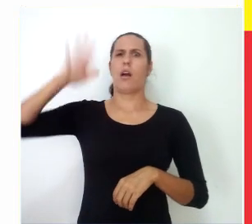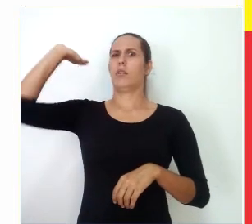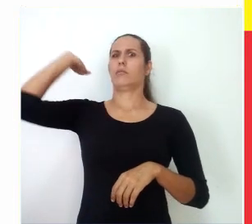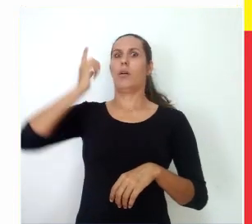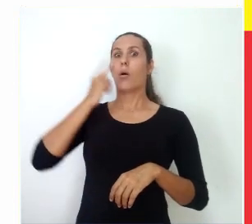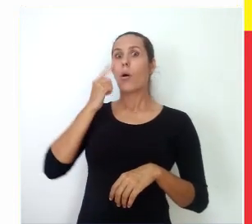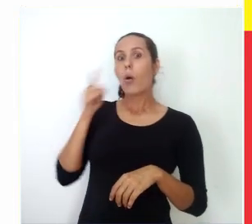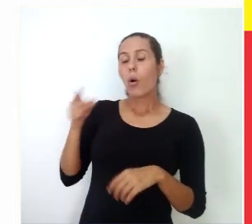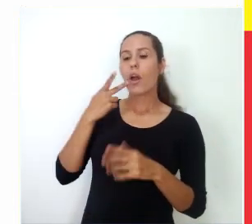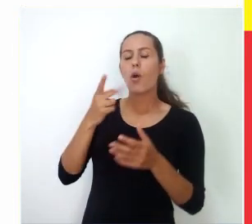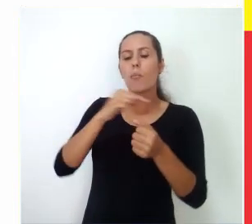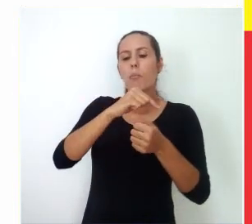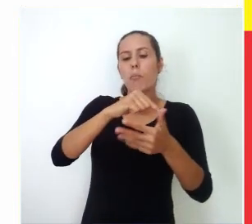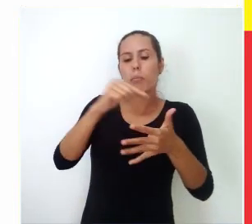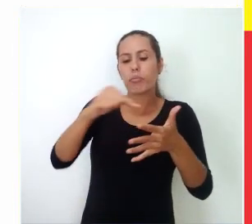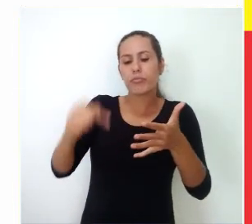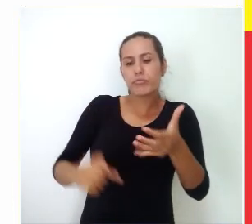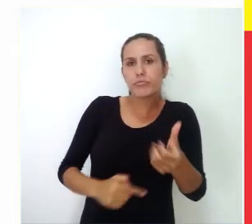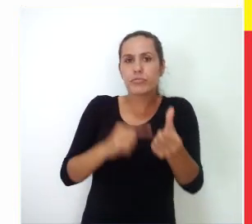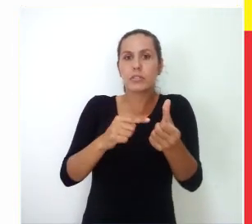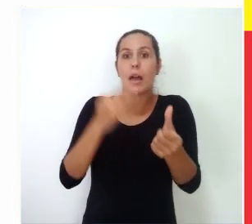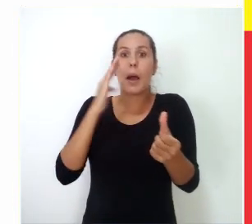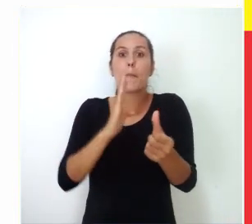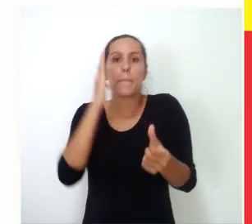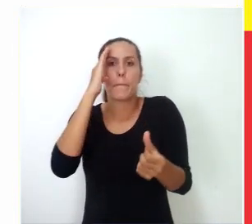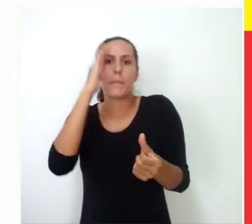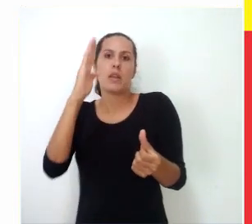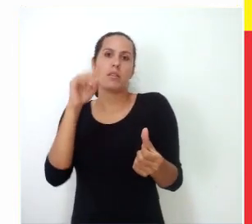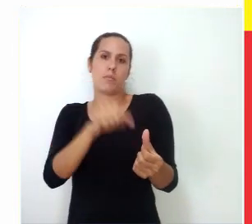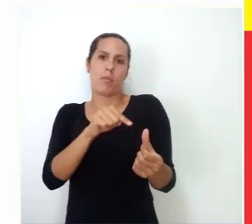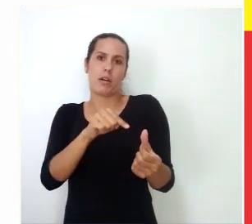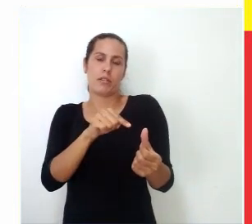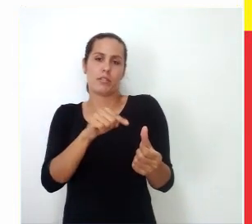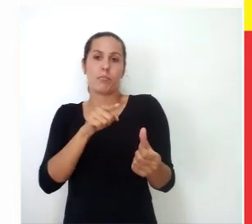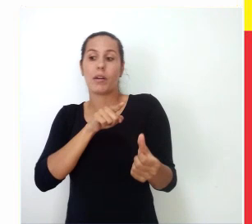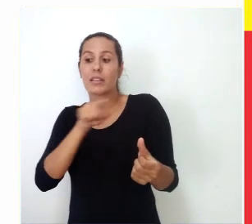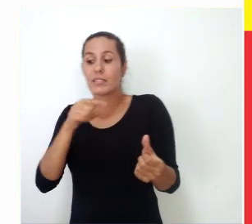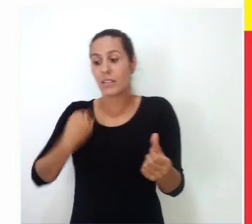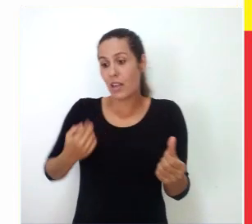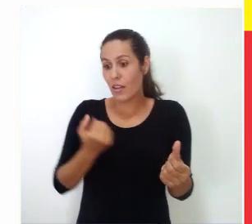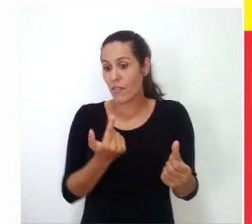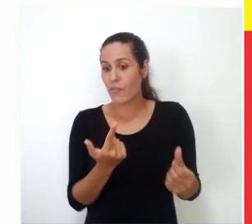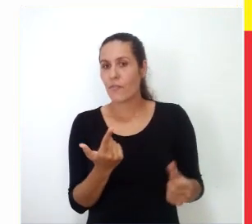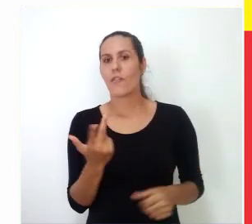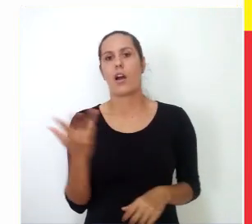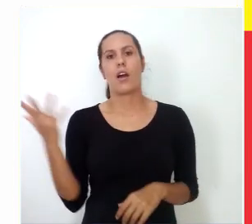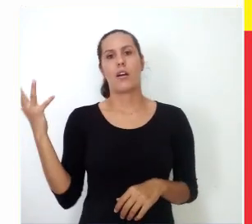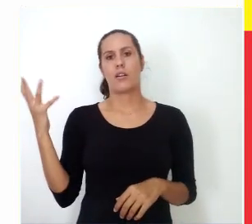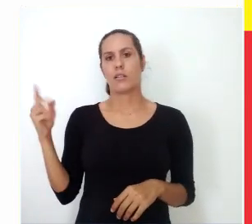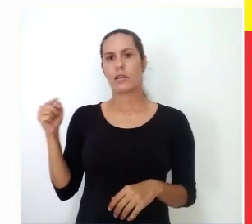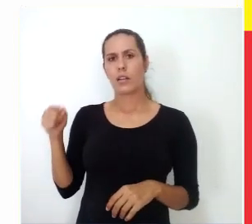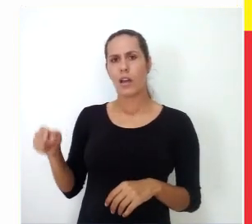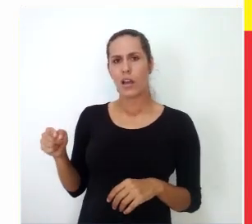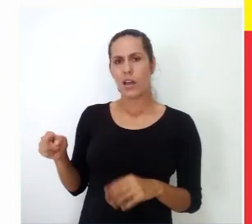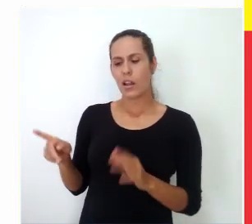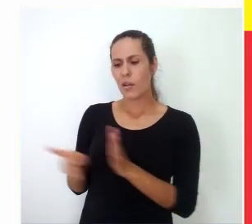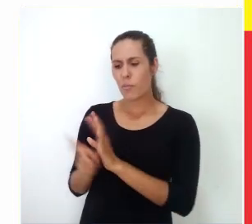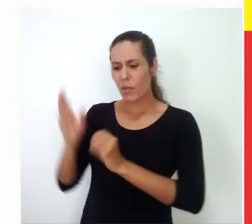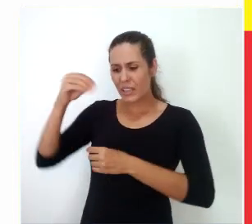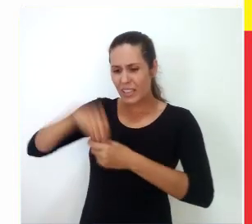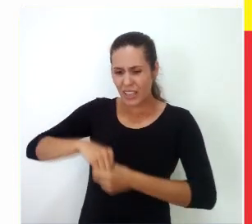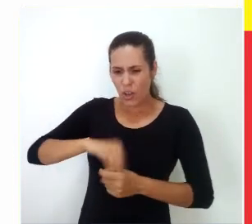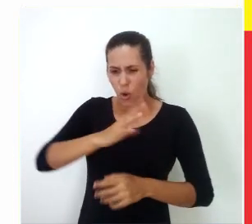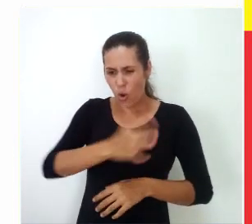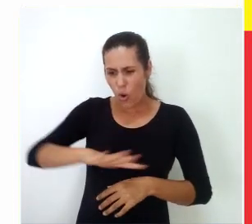Bem mais que 6. Dantas falou as principais, ok? Lembrando que essas